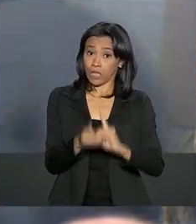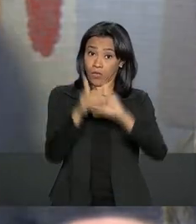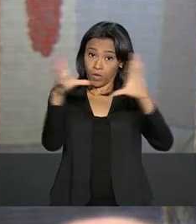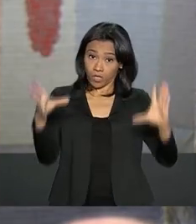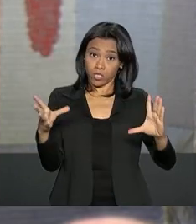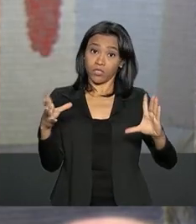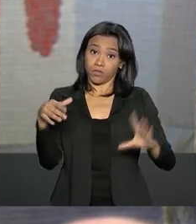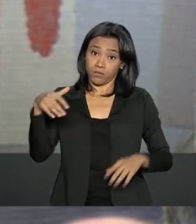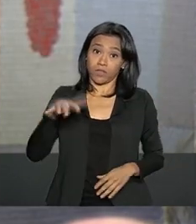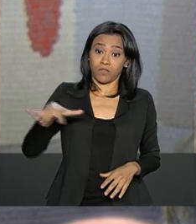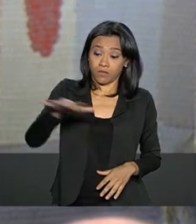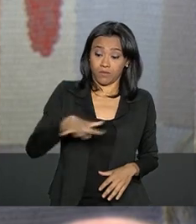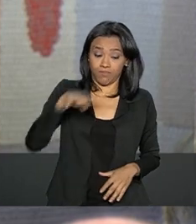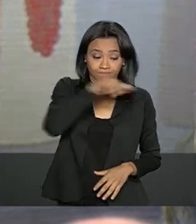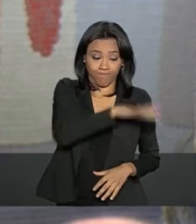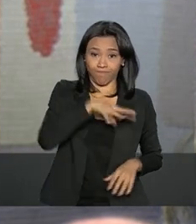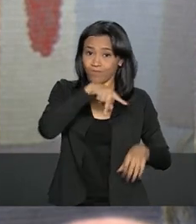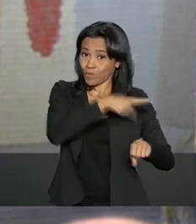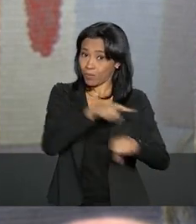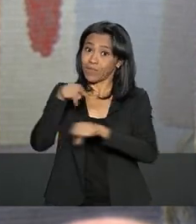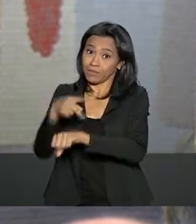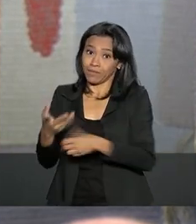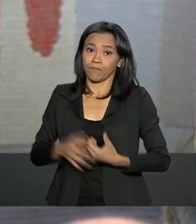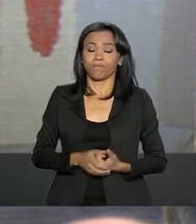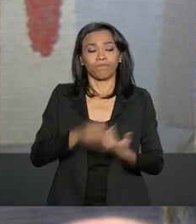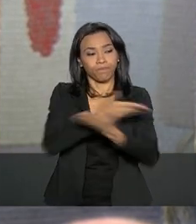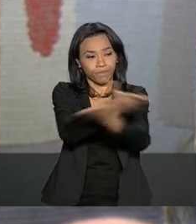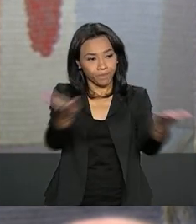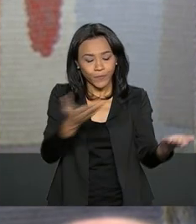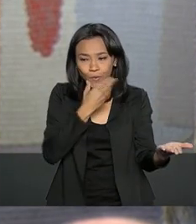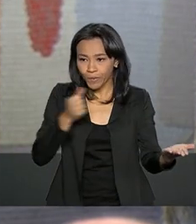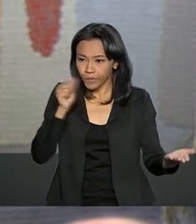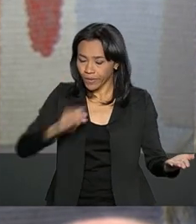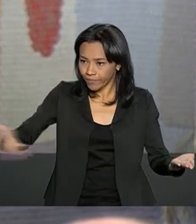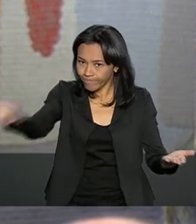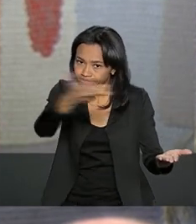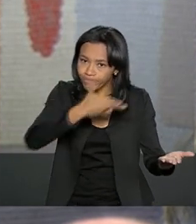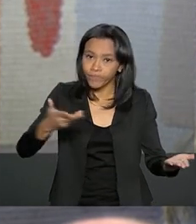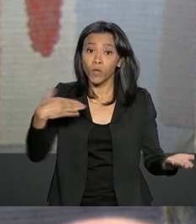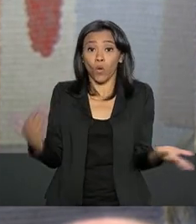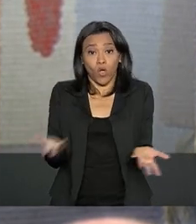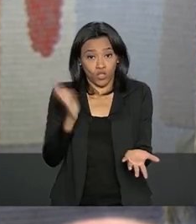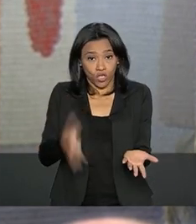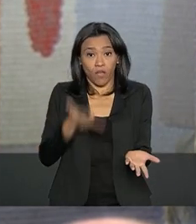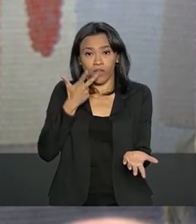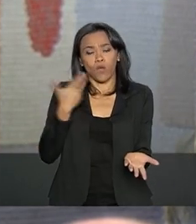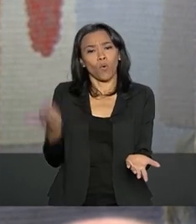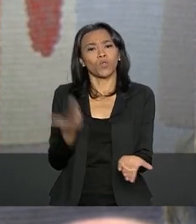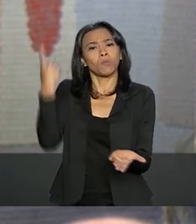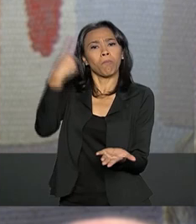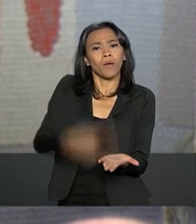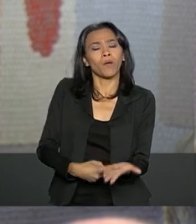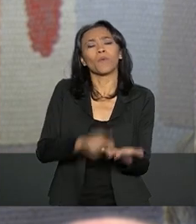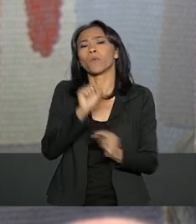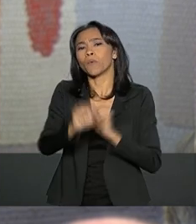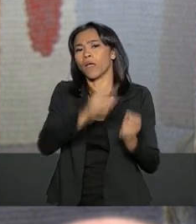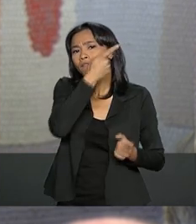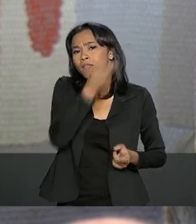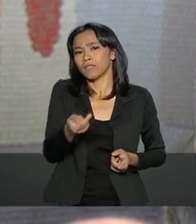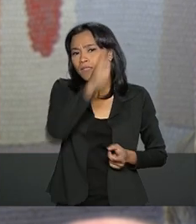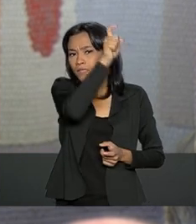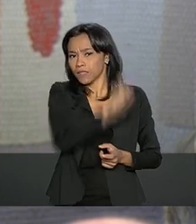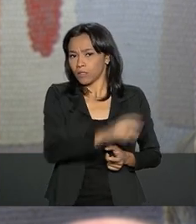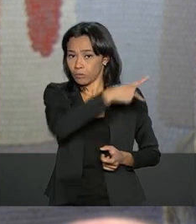região. Senhoras e senhores, como disse, marcamos hoje, com a visita do presidente Macri, um